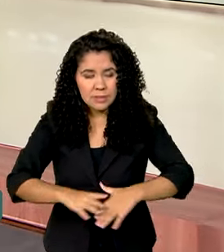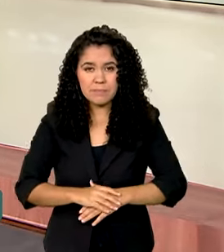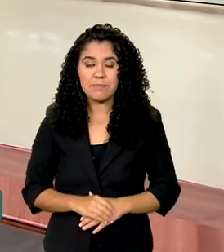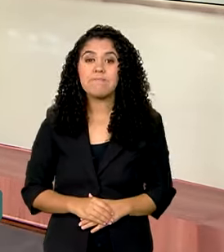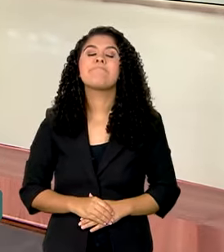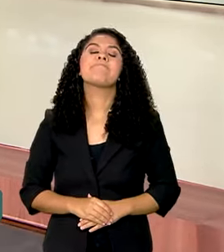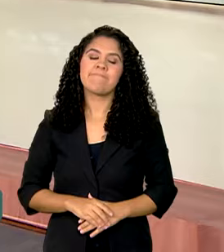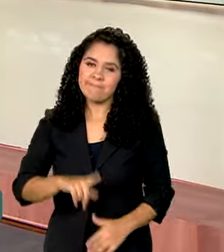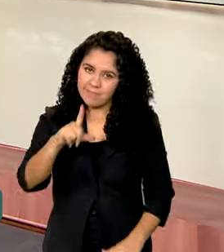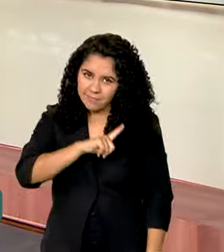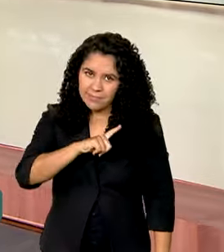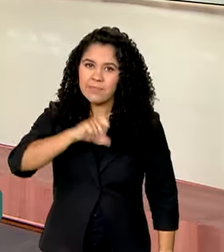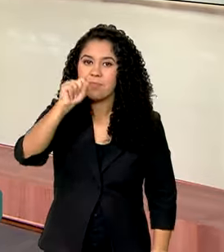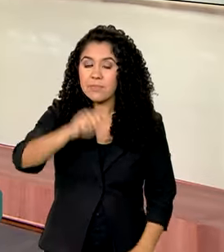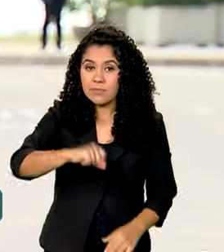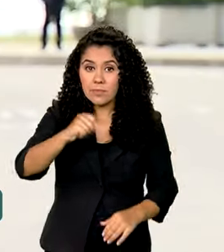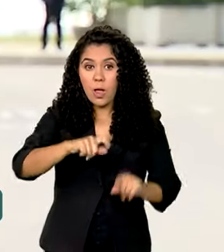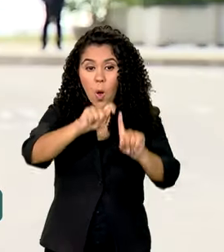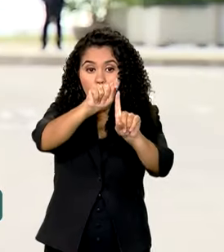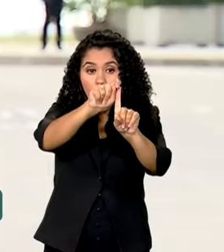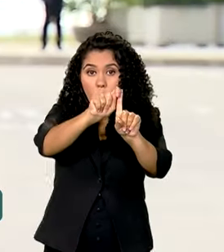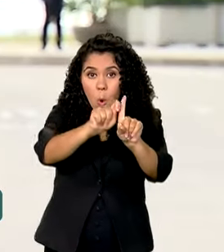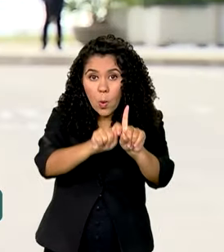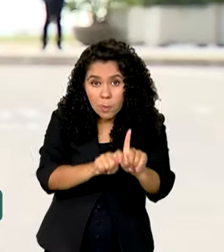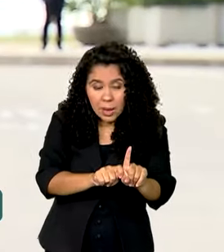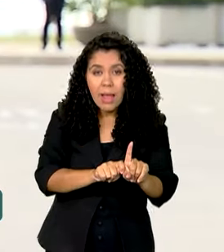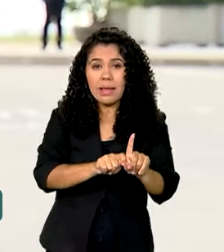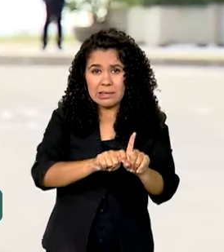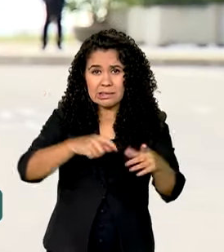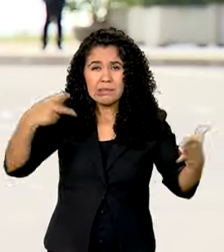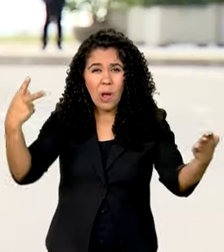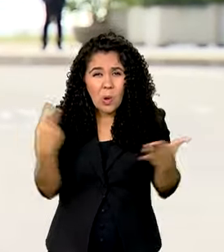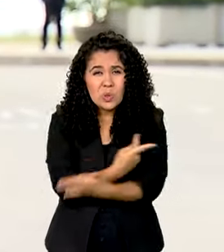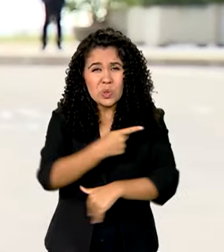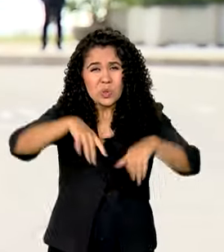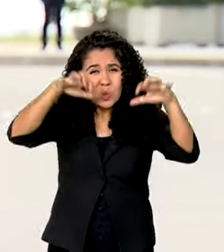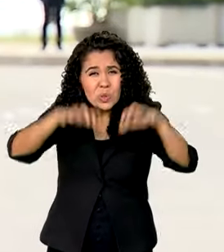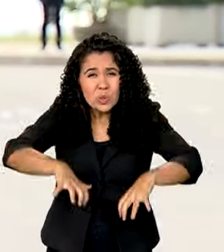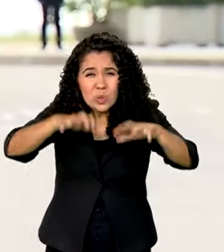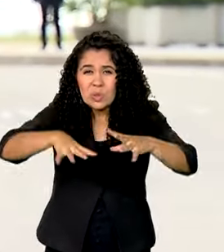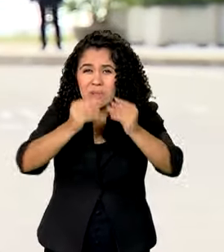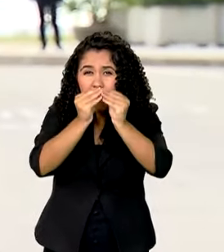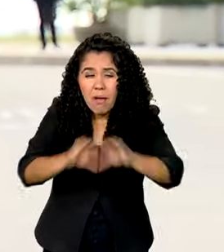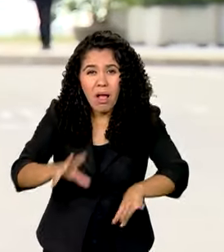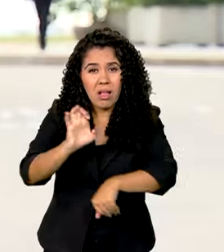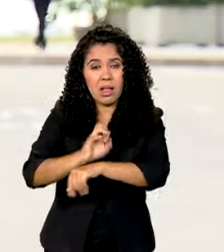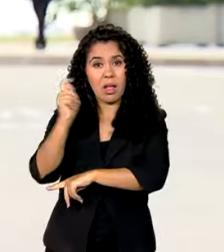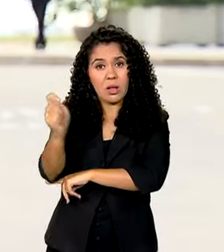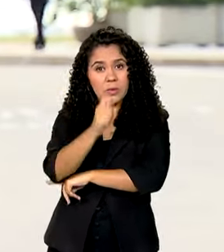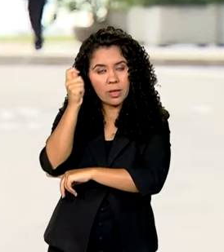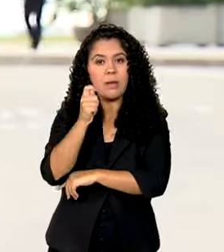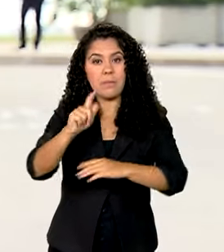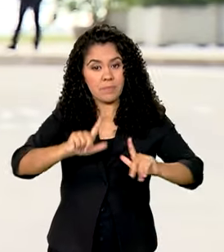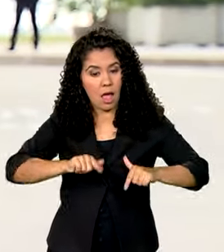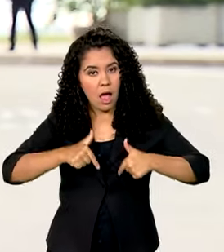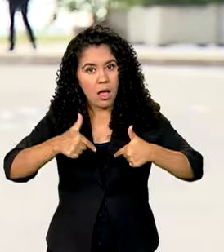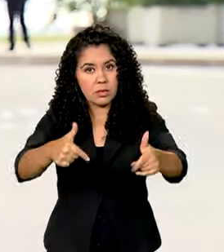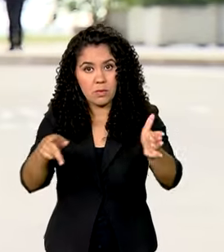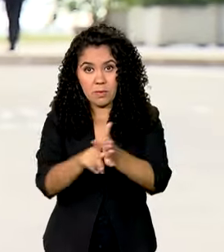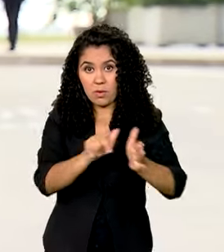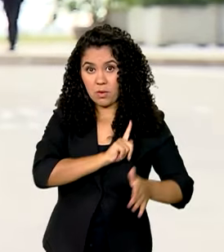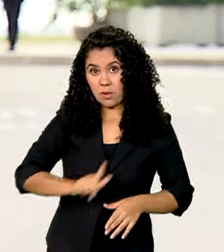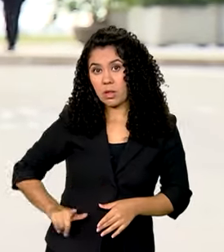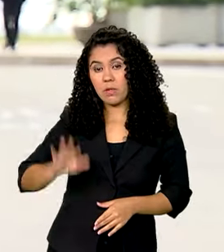A gente tem sim, Vanessa. Neste um mês, né, desde as primeiras chuvas que afetaram o Rio Grande do Sul, as ações do governo federal aqui no